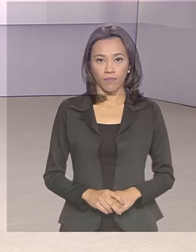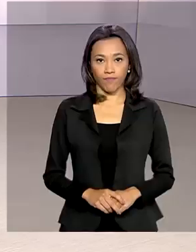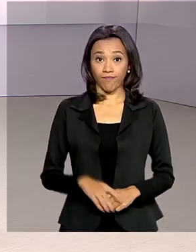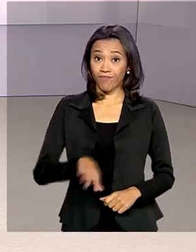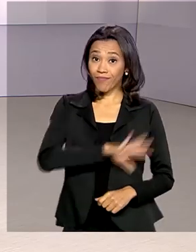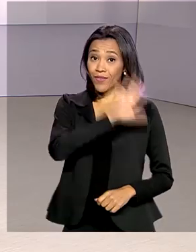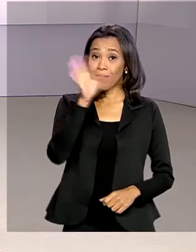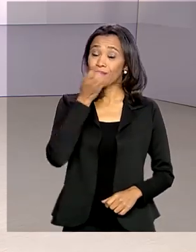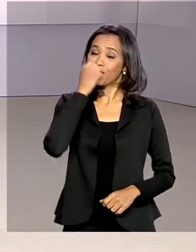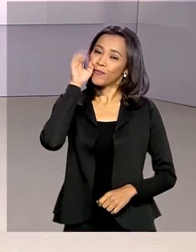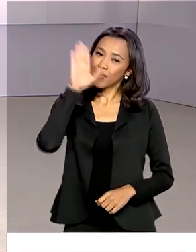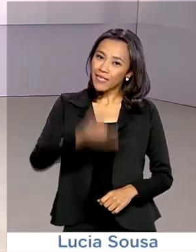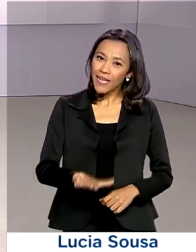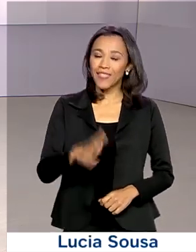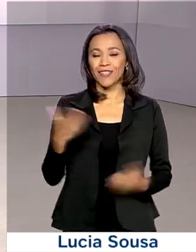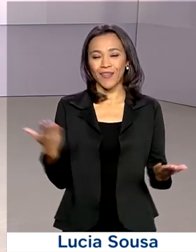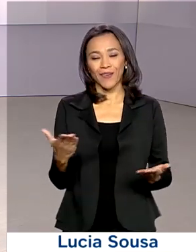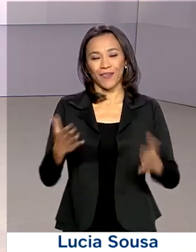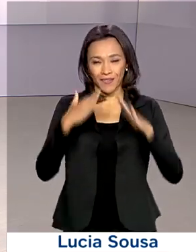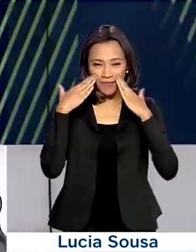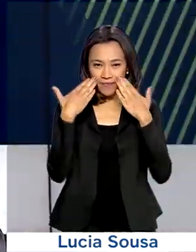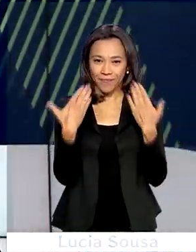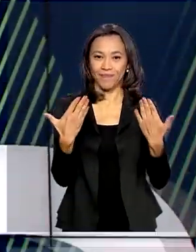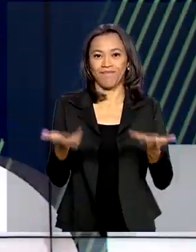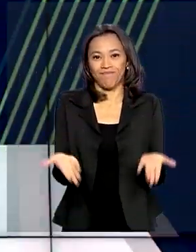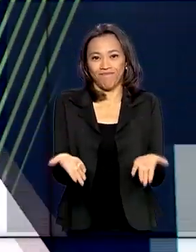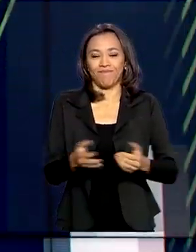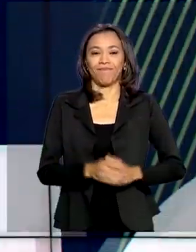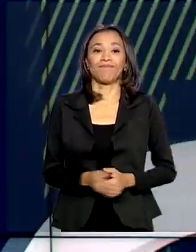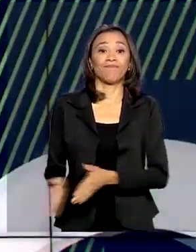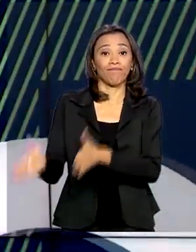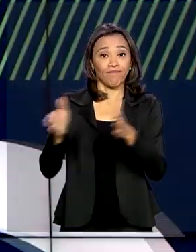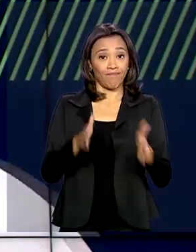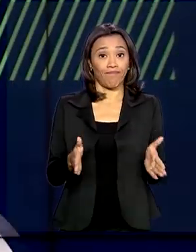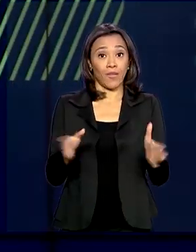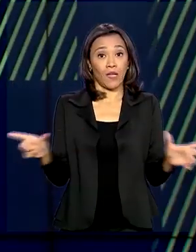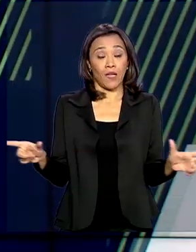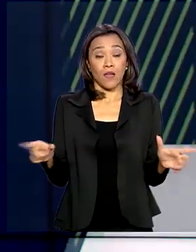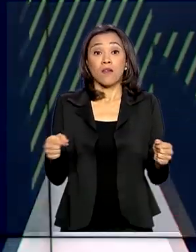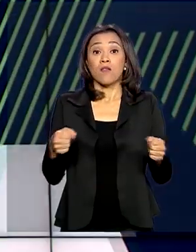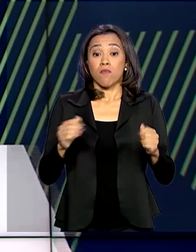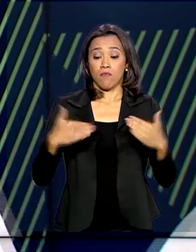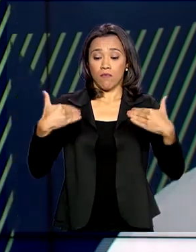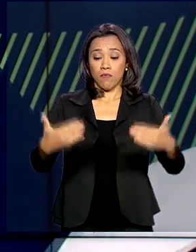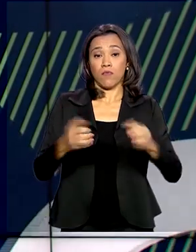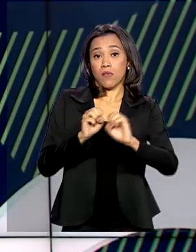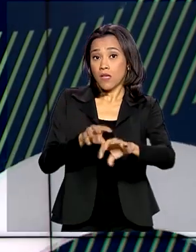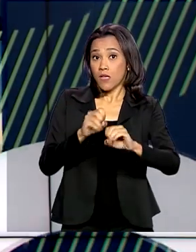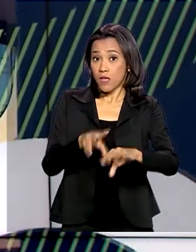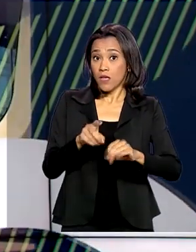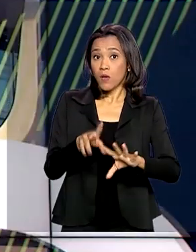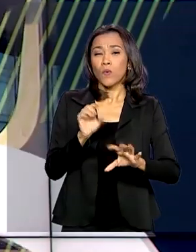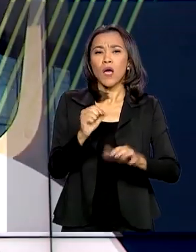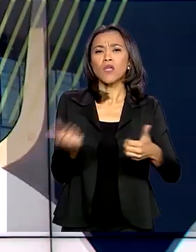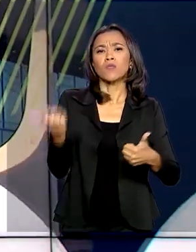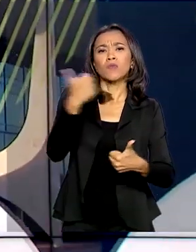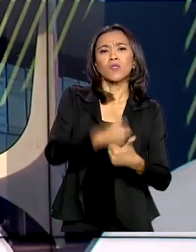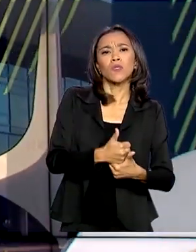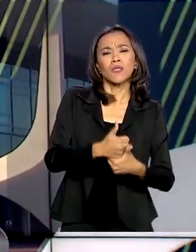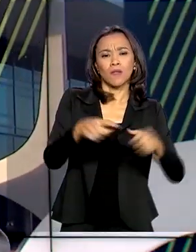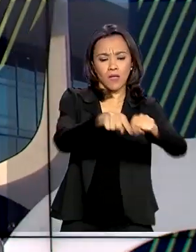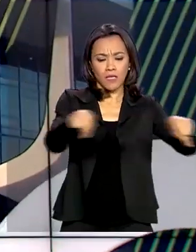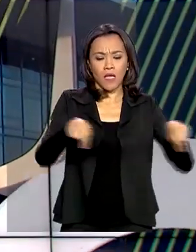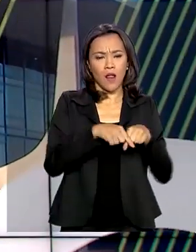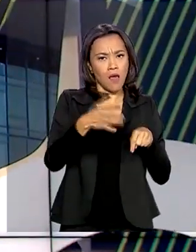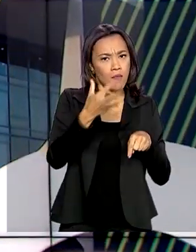Boa tarde, o governo agora está no ar. O MEC autorizou a substituição das aulas presenciais por aulas em